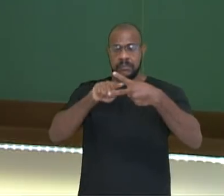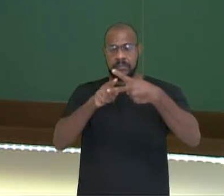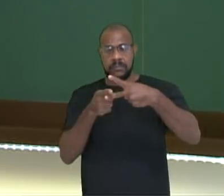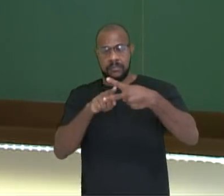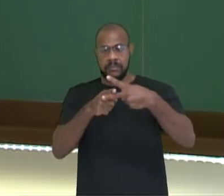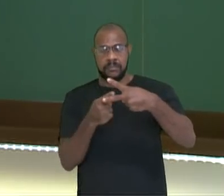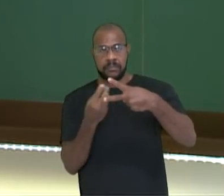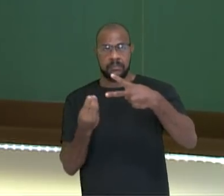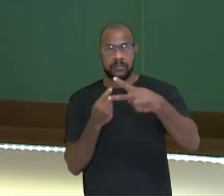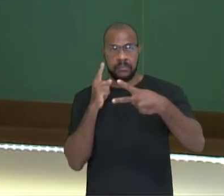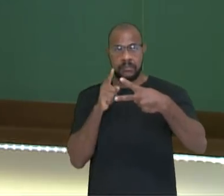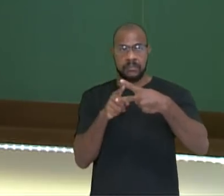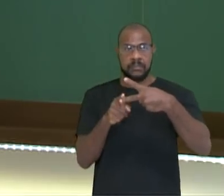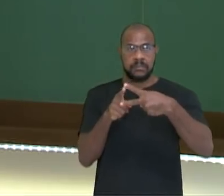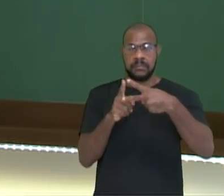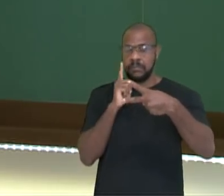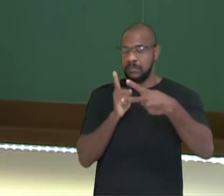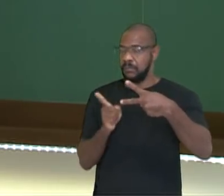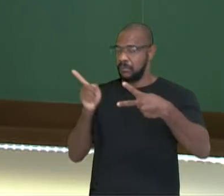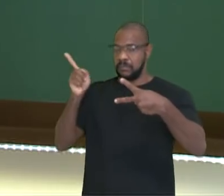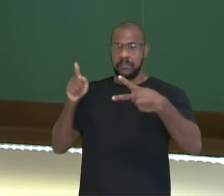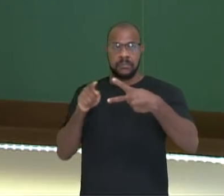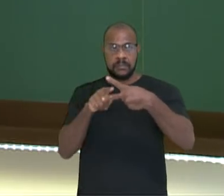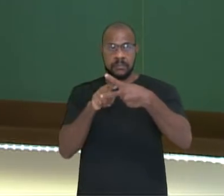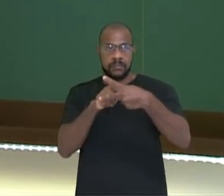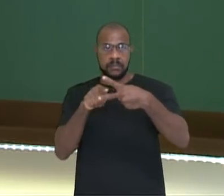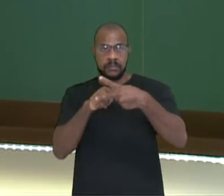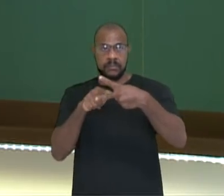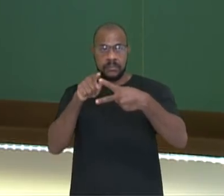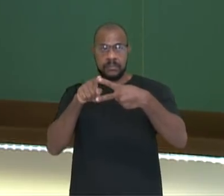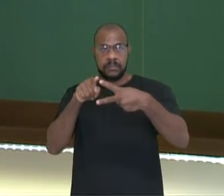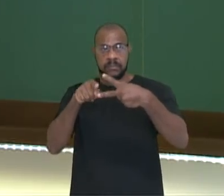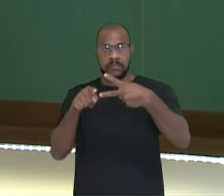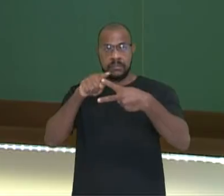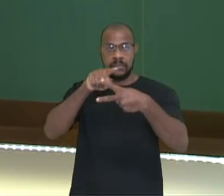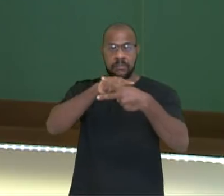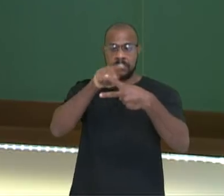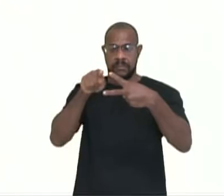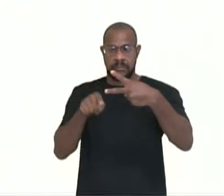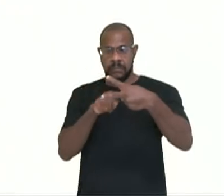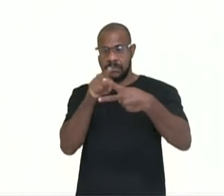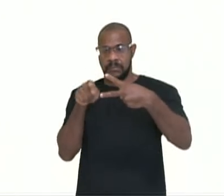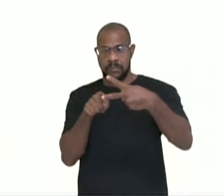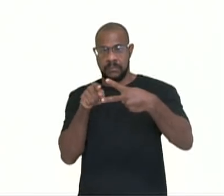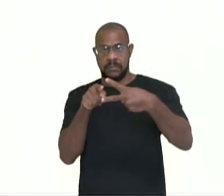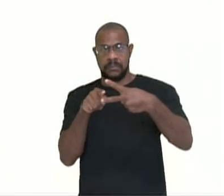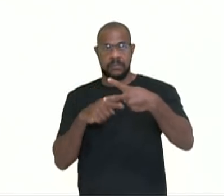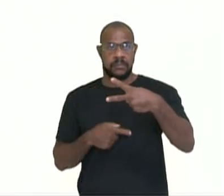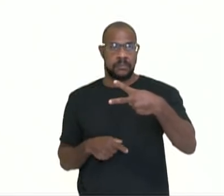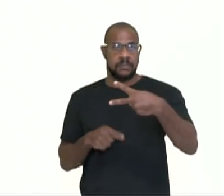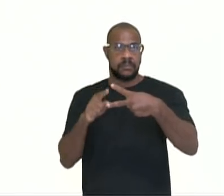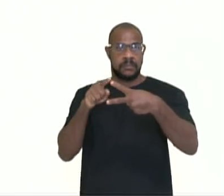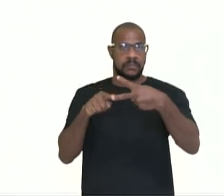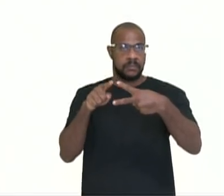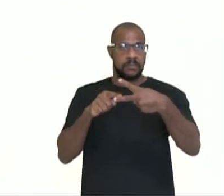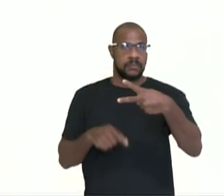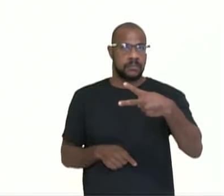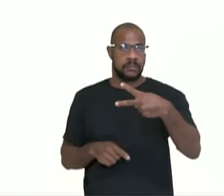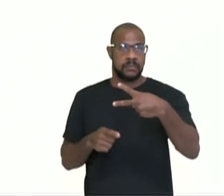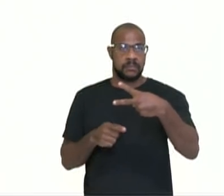de uma circunferência toda, tá? Então, a medida do arco AB vai ser ali na nossa figura o segmento que vai de